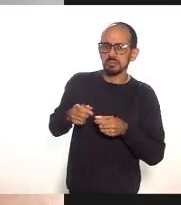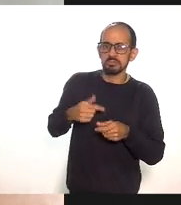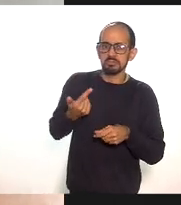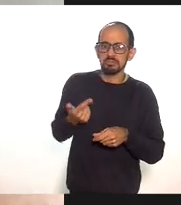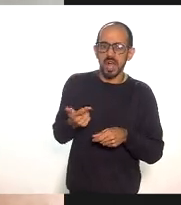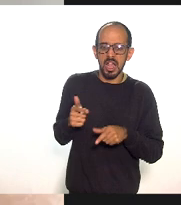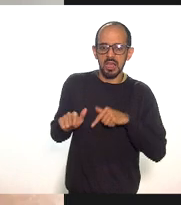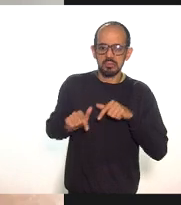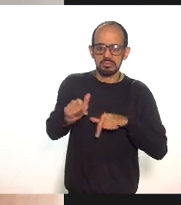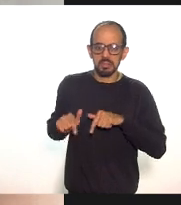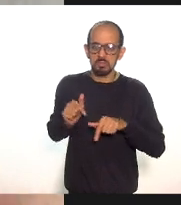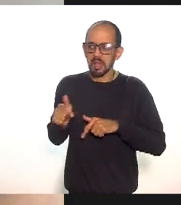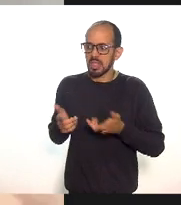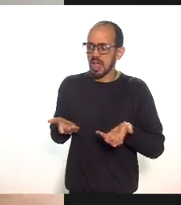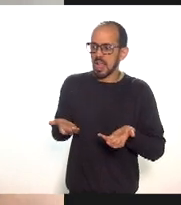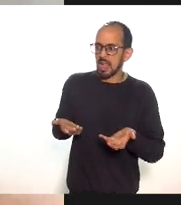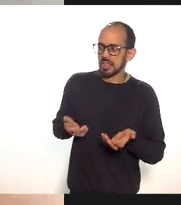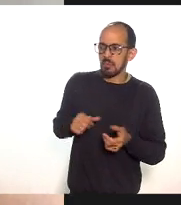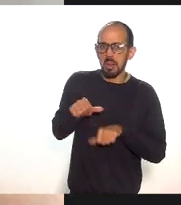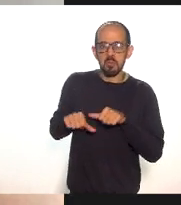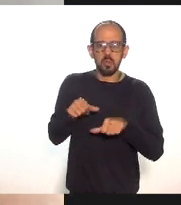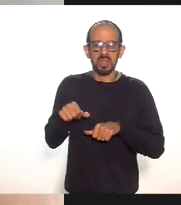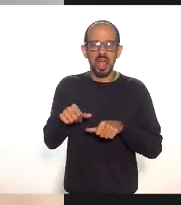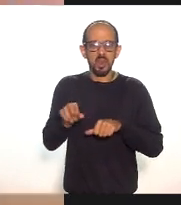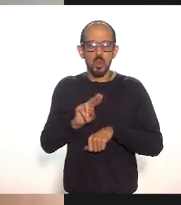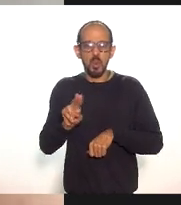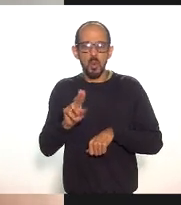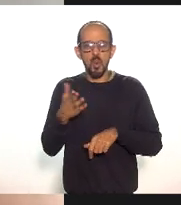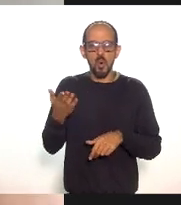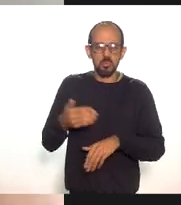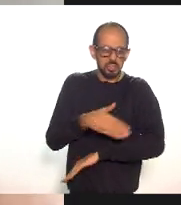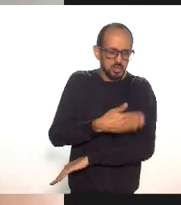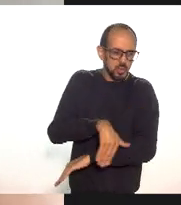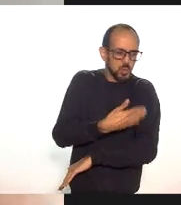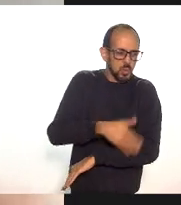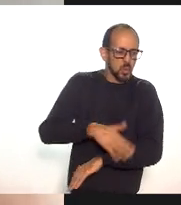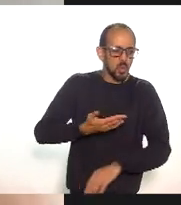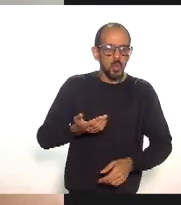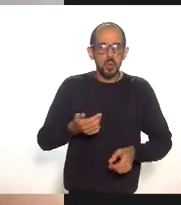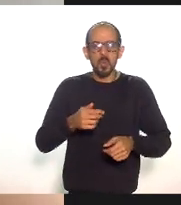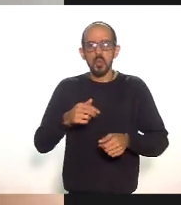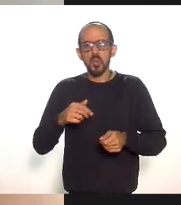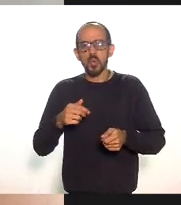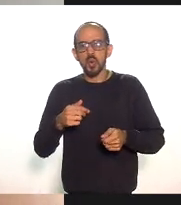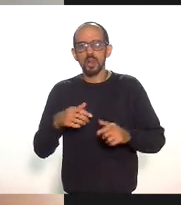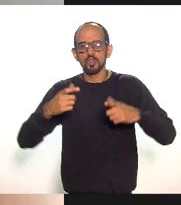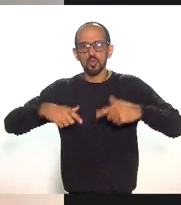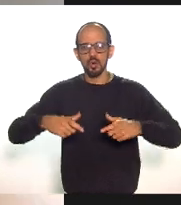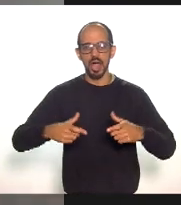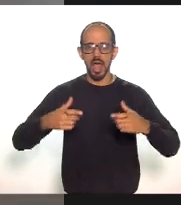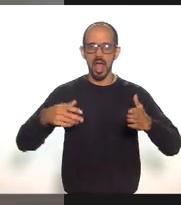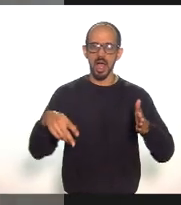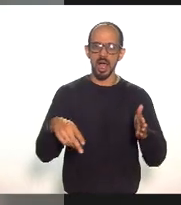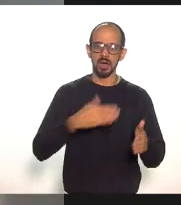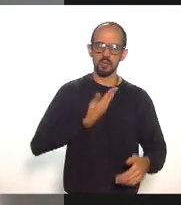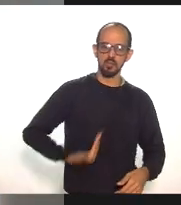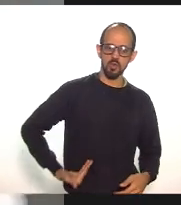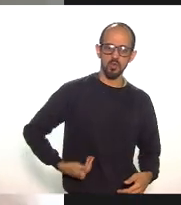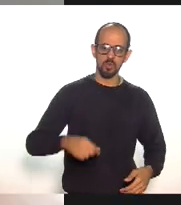trabalha para mudar nome de logradouro, para mudar nome de espaço público e para